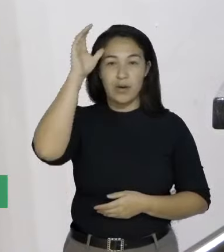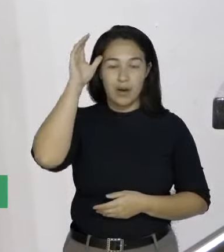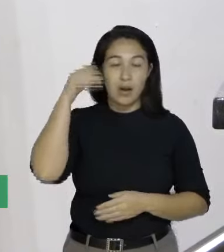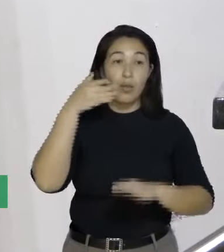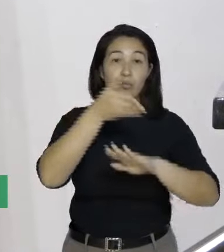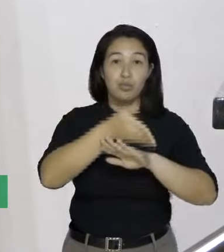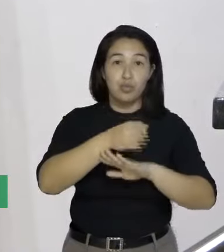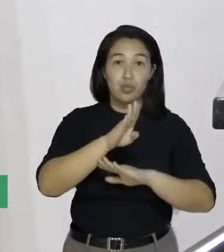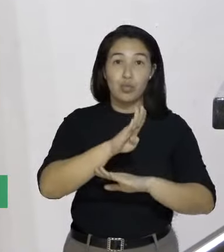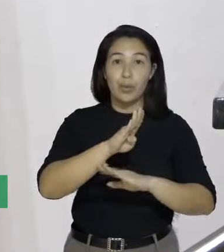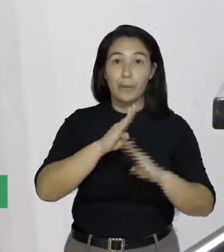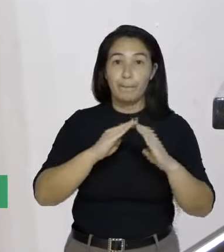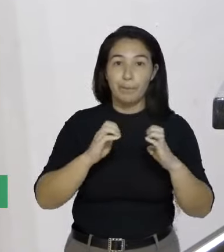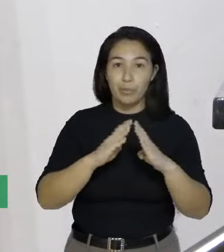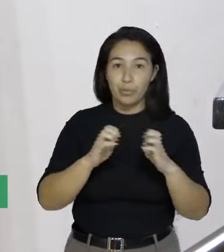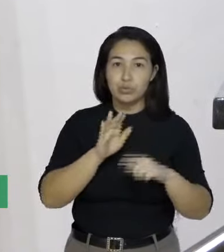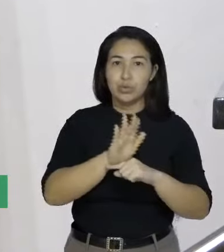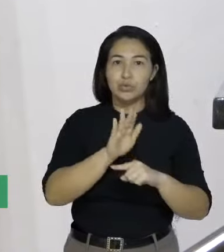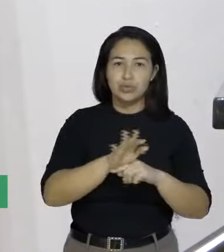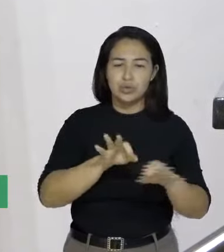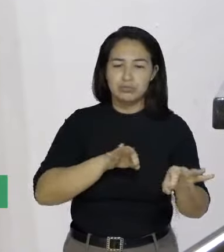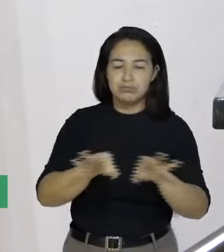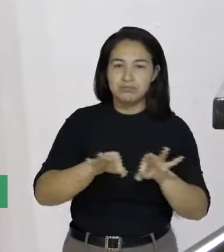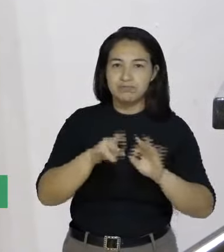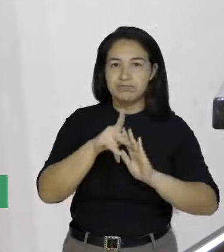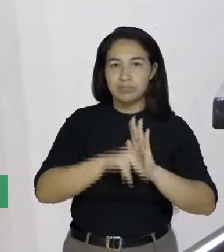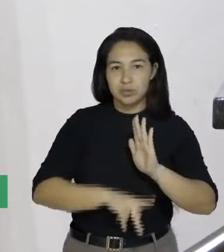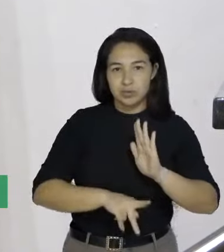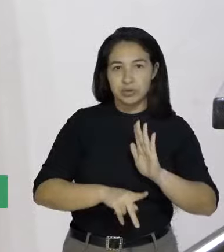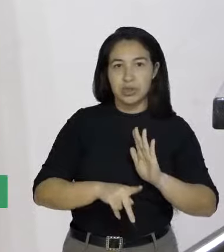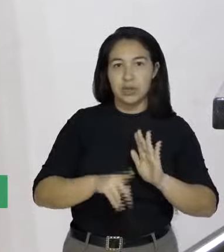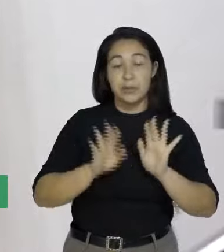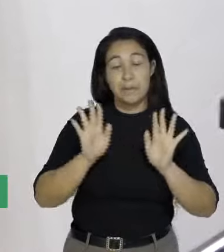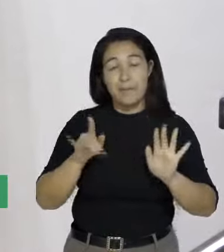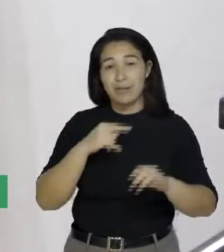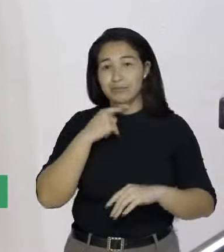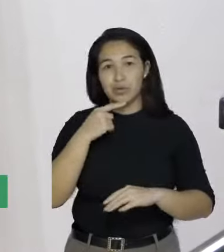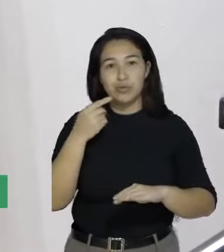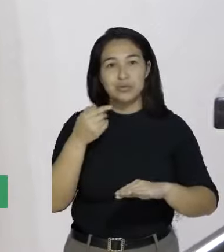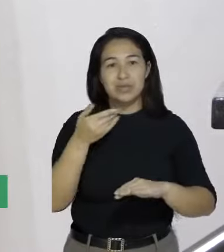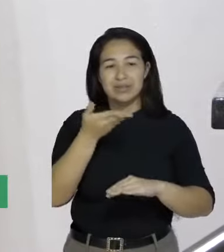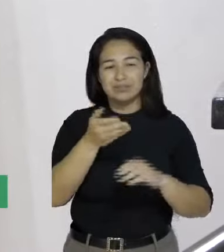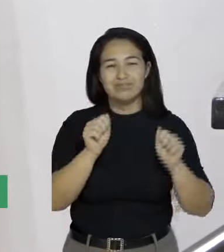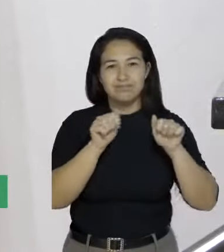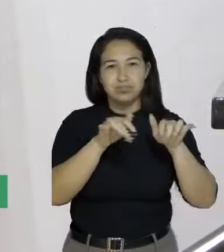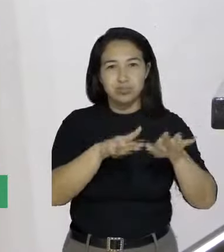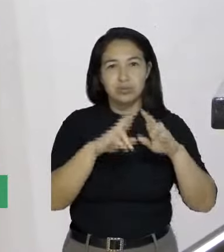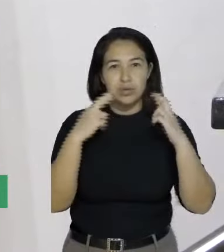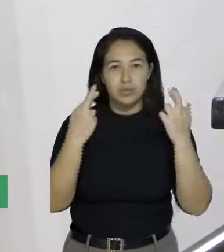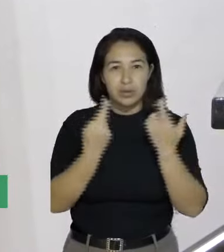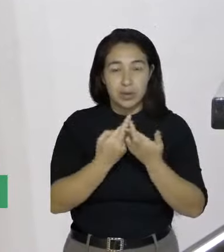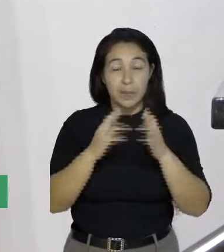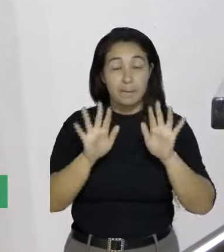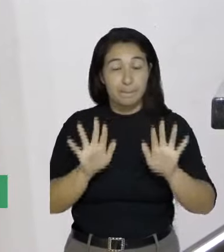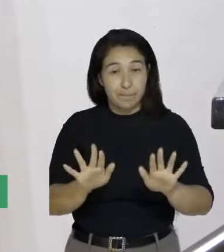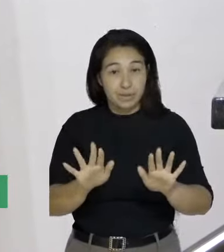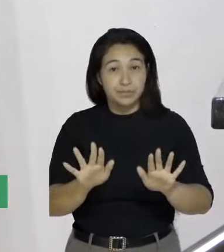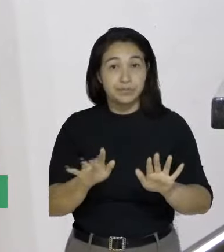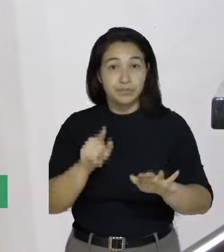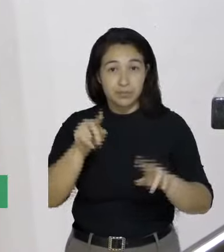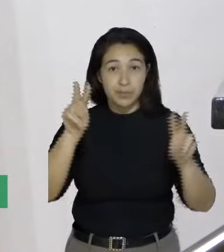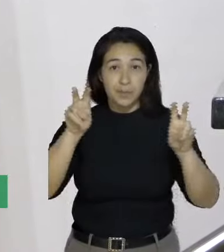Brusque na reunião do grupo ajudando elaborar o projeto Inicial não estive na audiência porque estava viajando mas essa pauta que o senhor trouxe